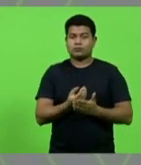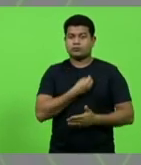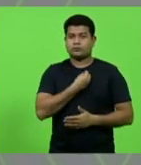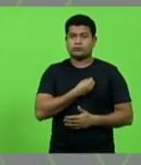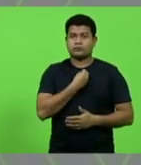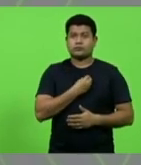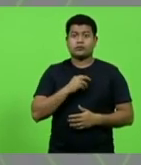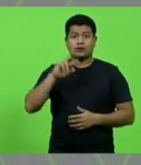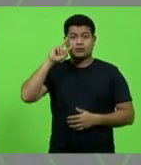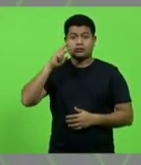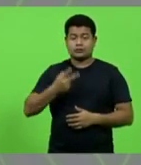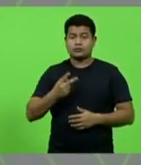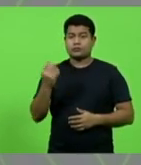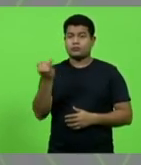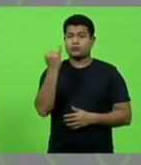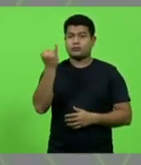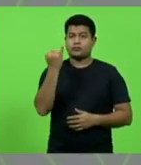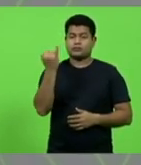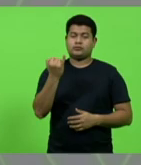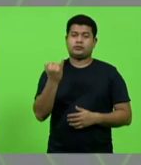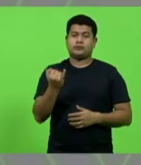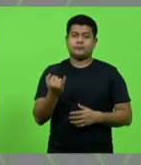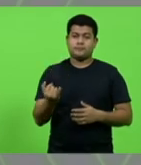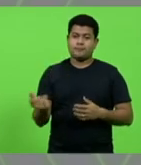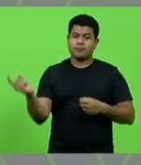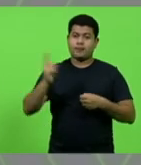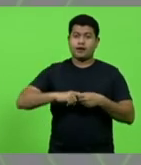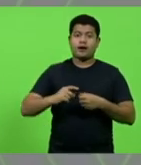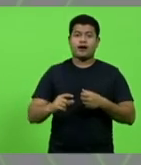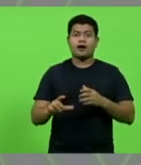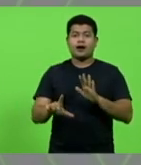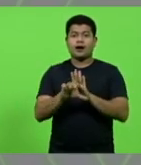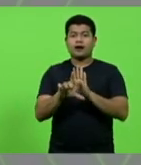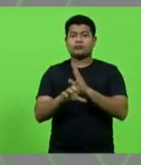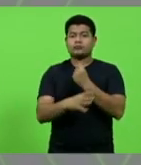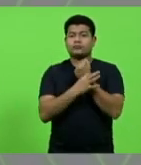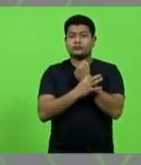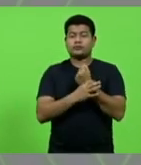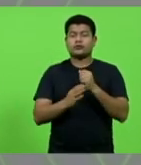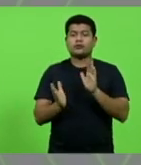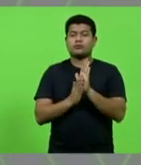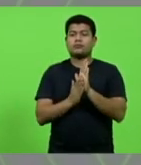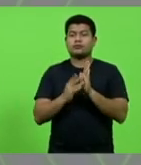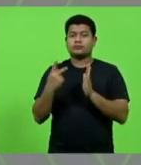dessa legislação para garantir esse retorno seguro, e essa lei foi proposta pelo deputado